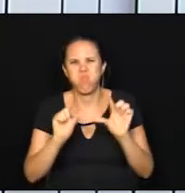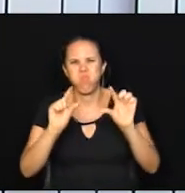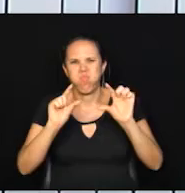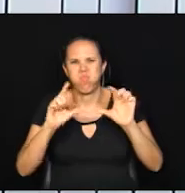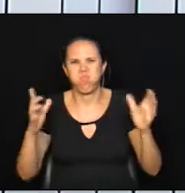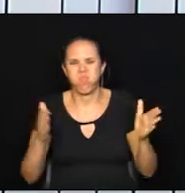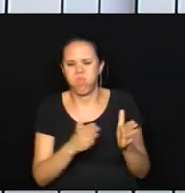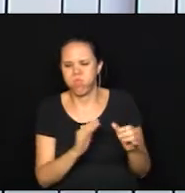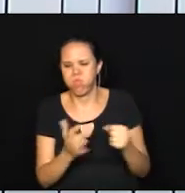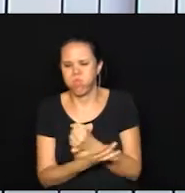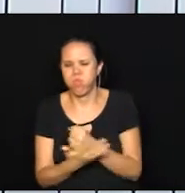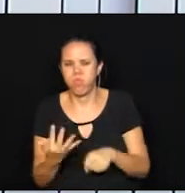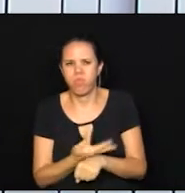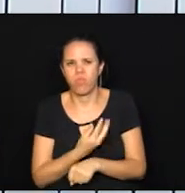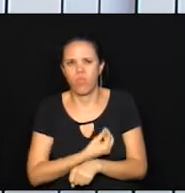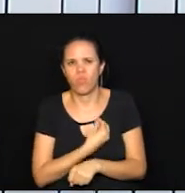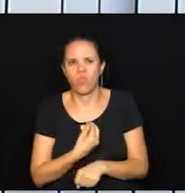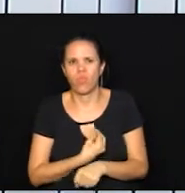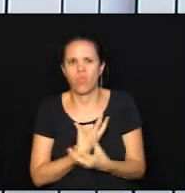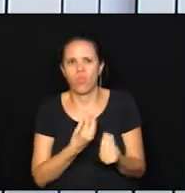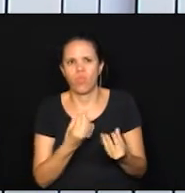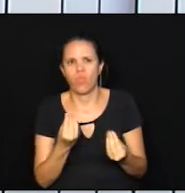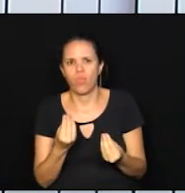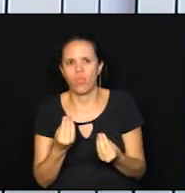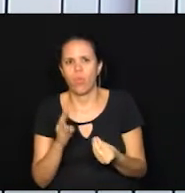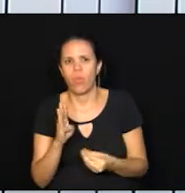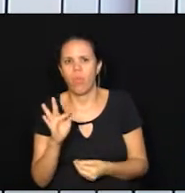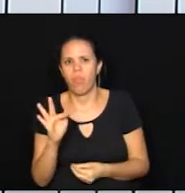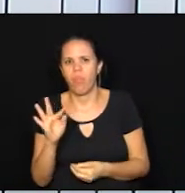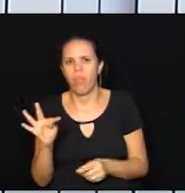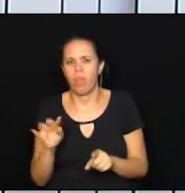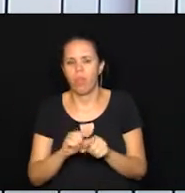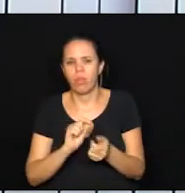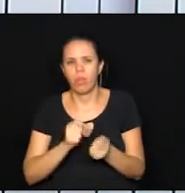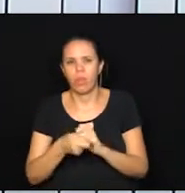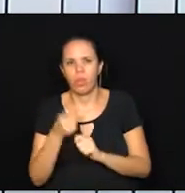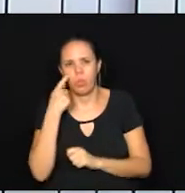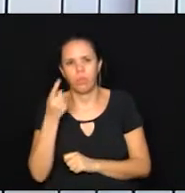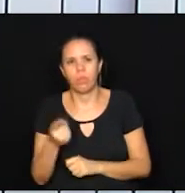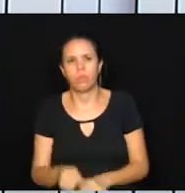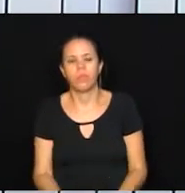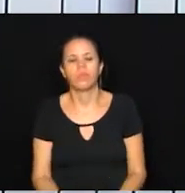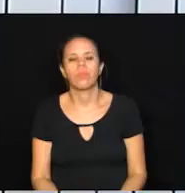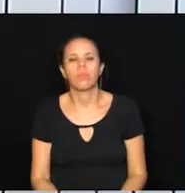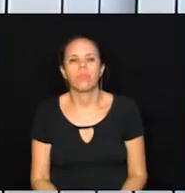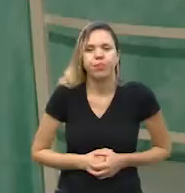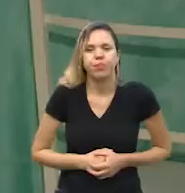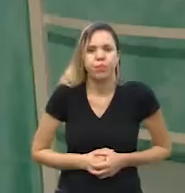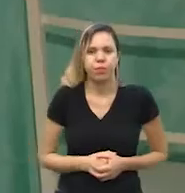pandemia. Para sobreviver, muitos bufês estão se reinventando. Olha só.